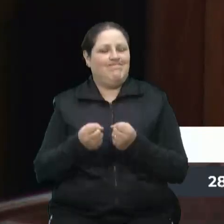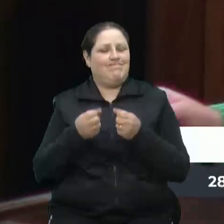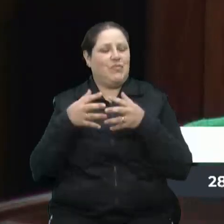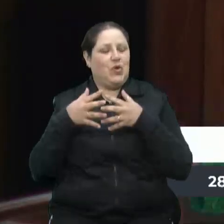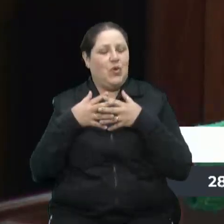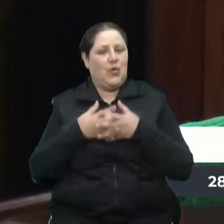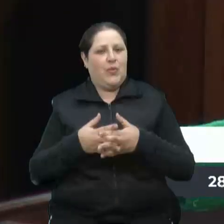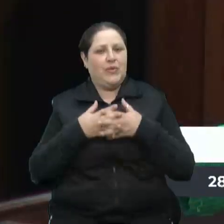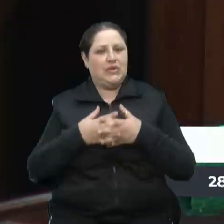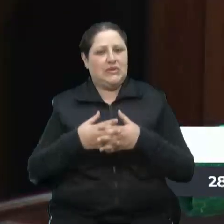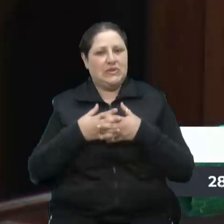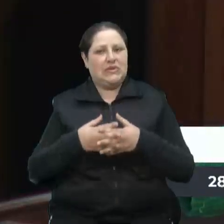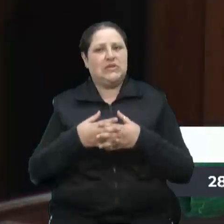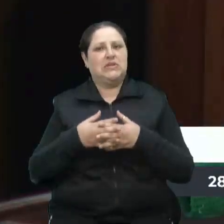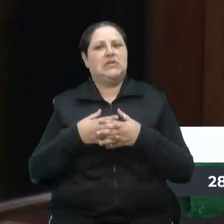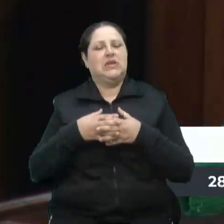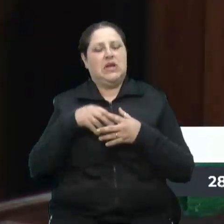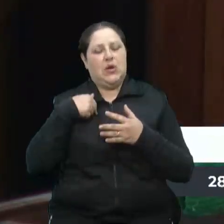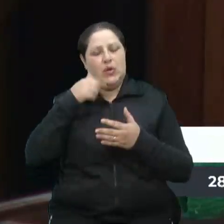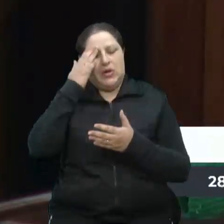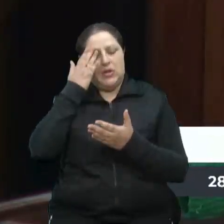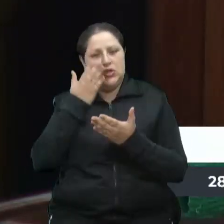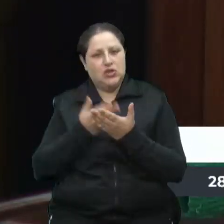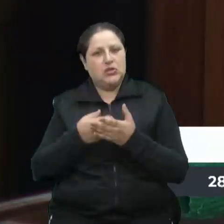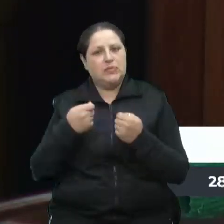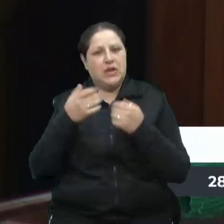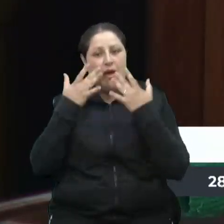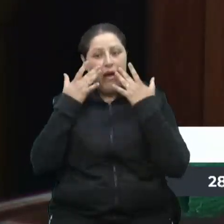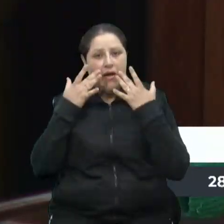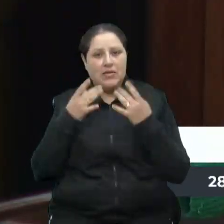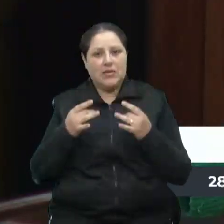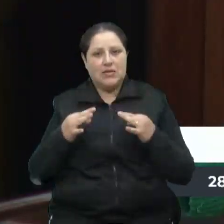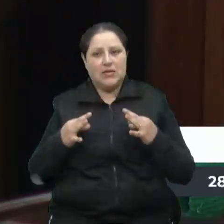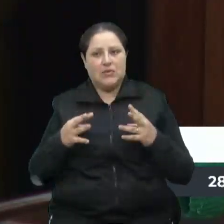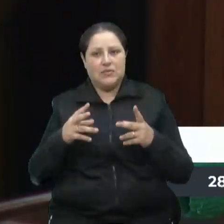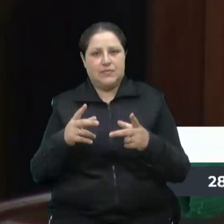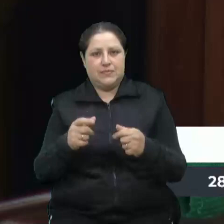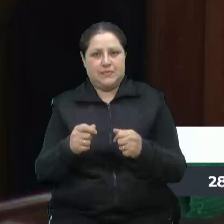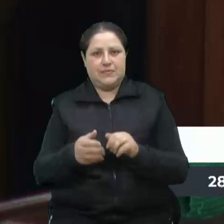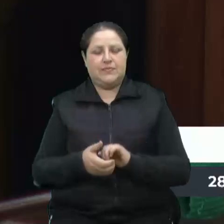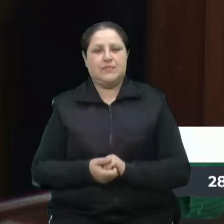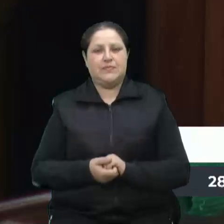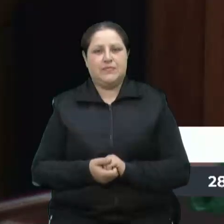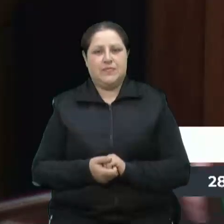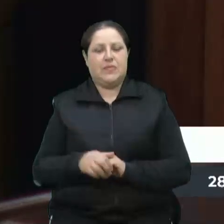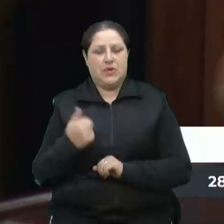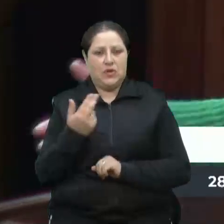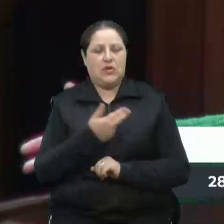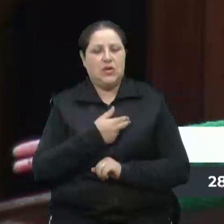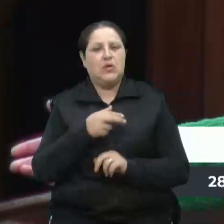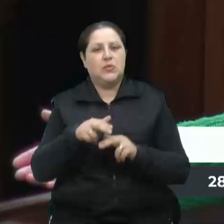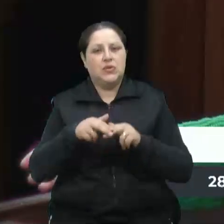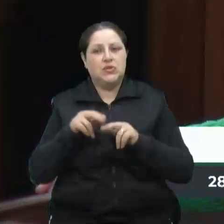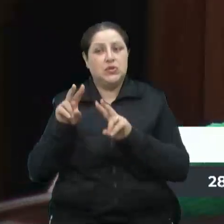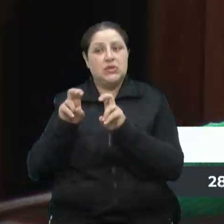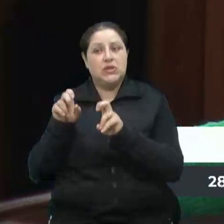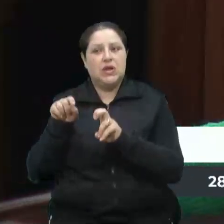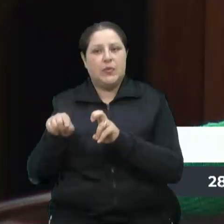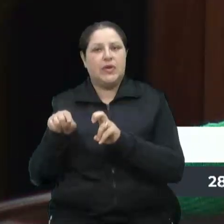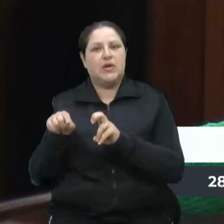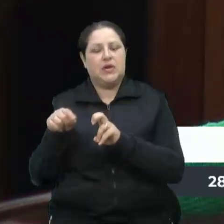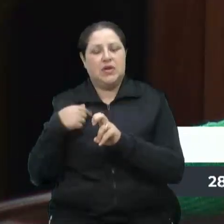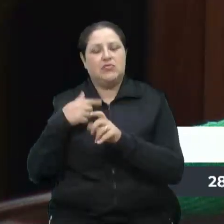que eu acredito que precise da atenção de todos nós. E por isso que eu vou dividir esse tema, para que a